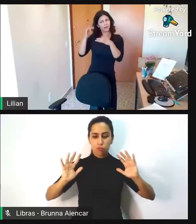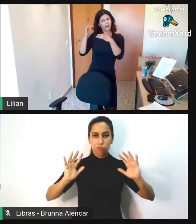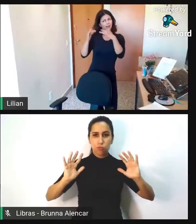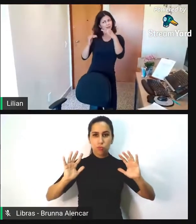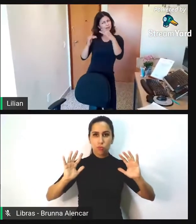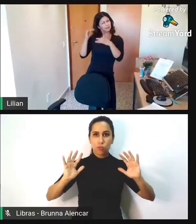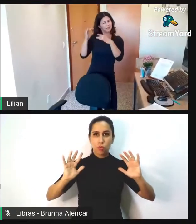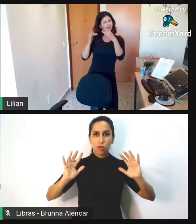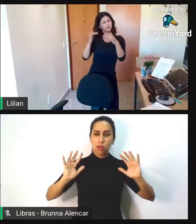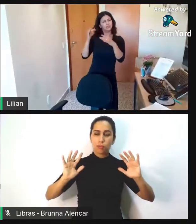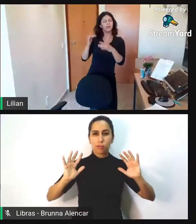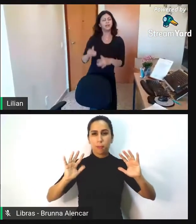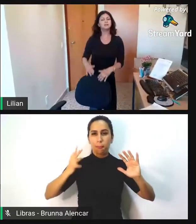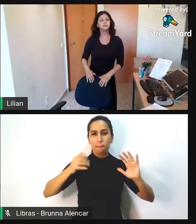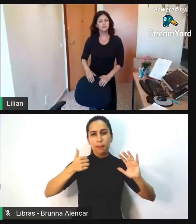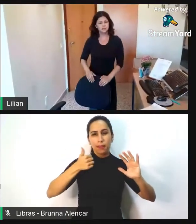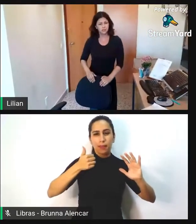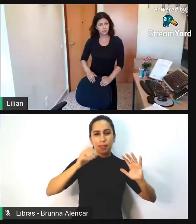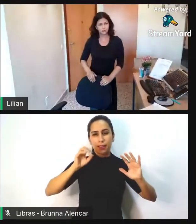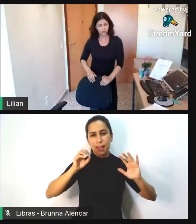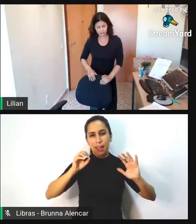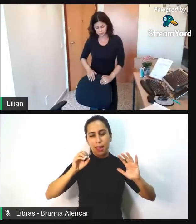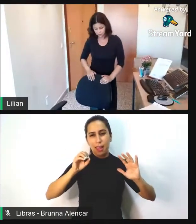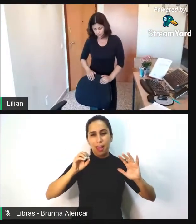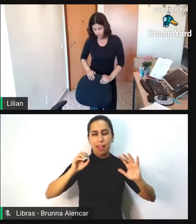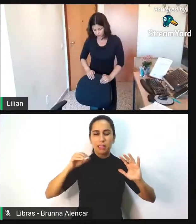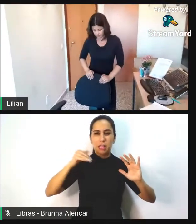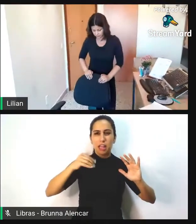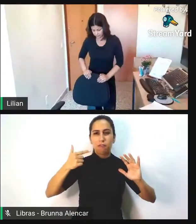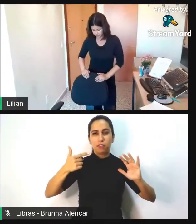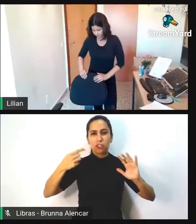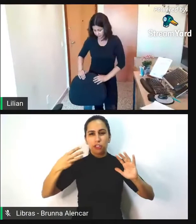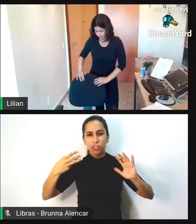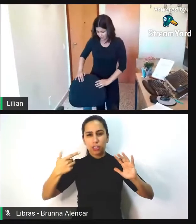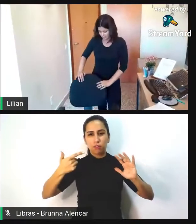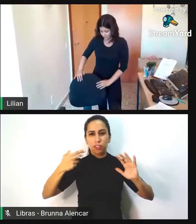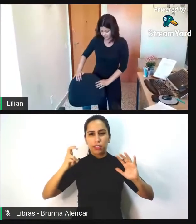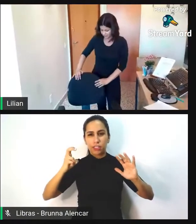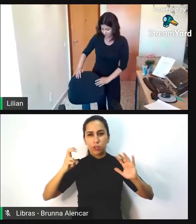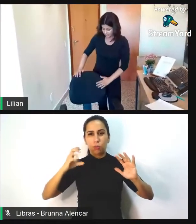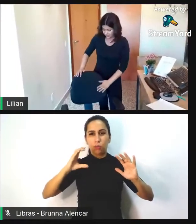para pegar até 23, 25 centímetros.